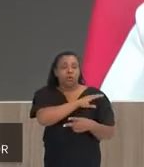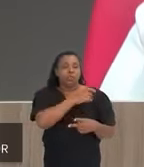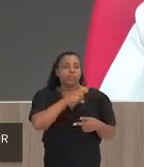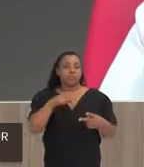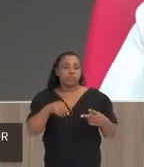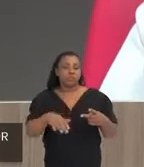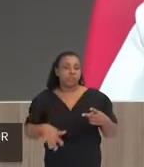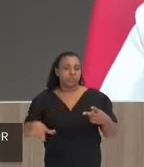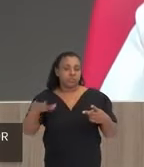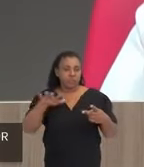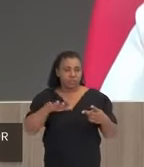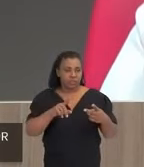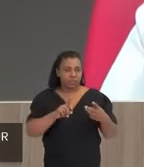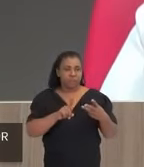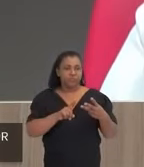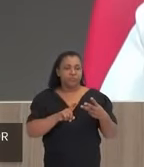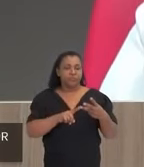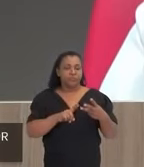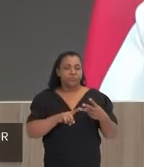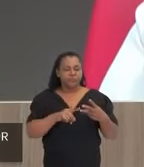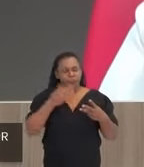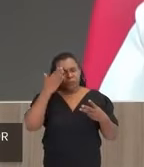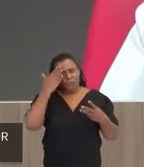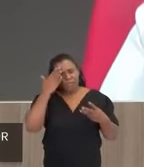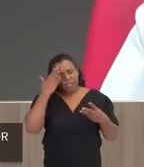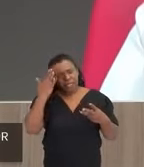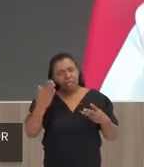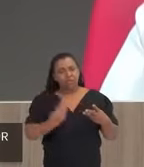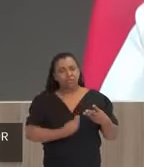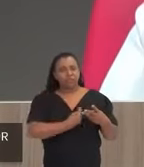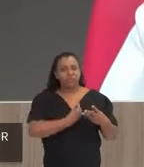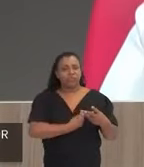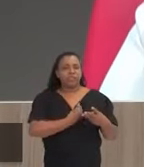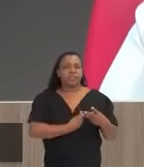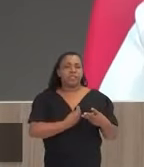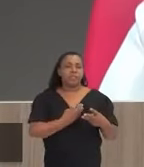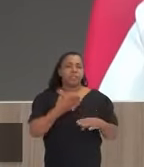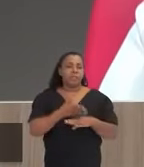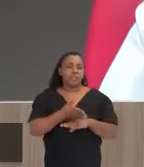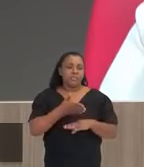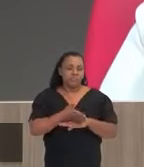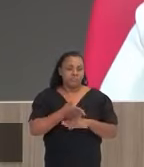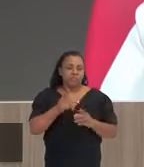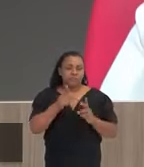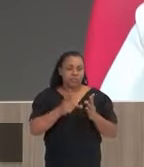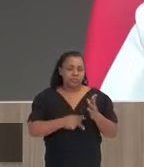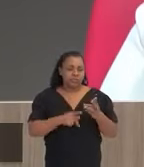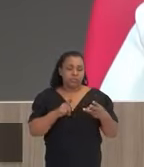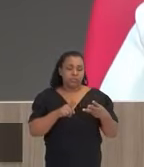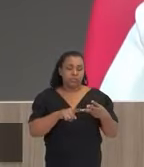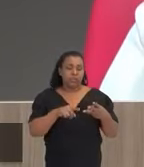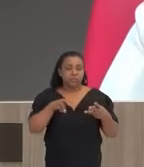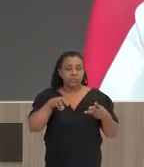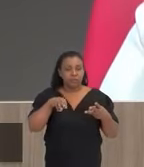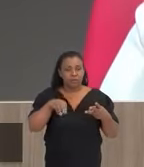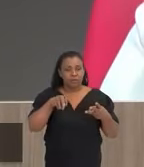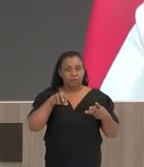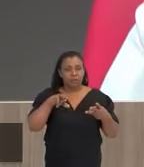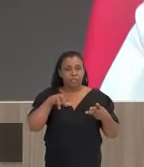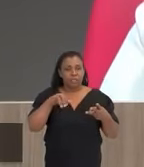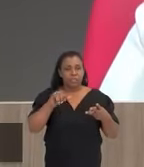CONAFRET. Dr. Renan, muito obrigado por você comparecer e participar desse nosso projeto. A doutora Marici, da